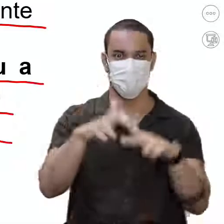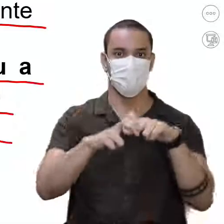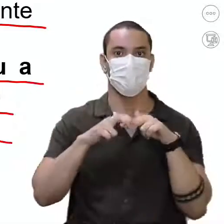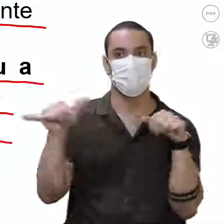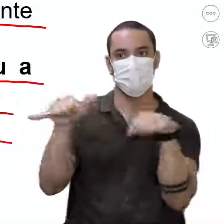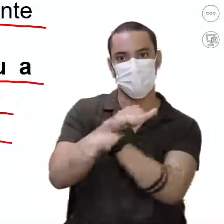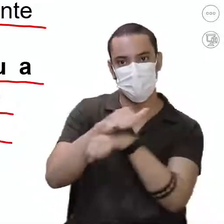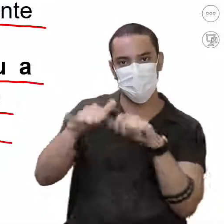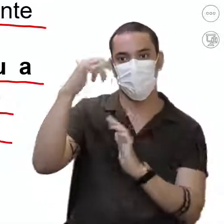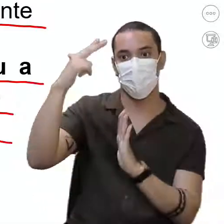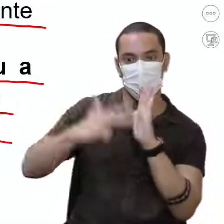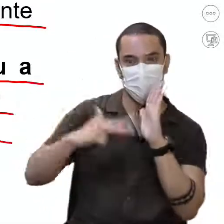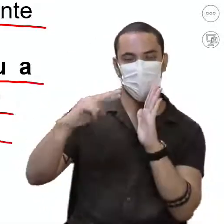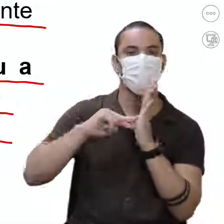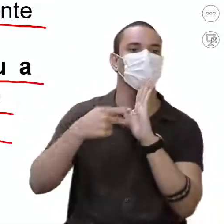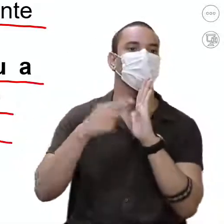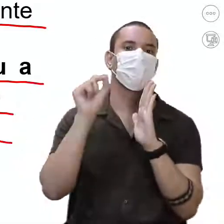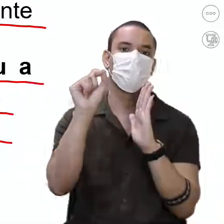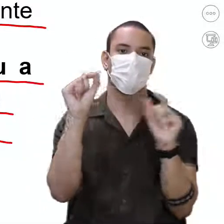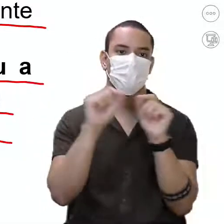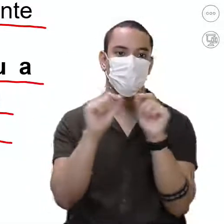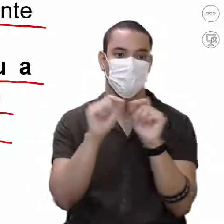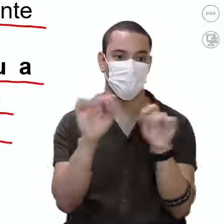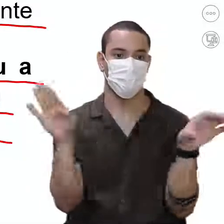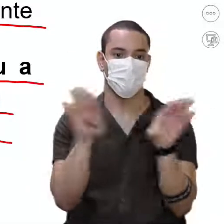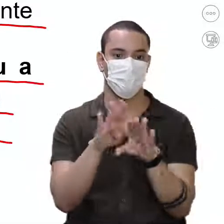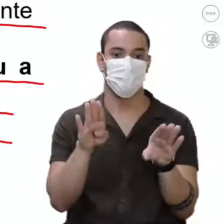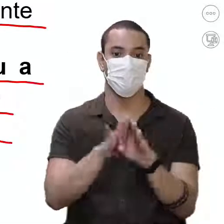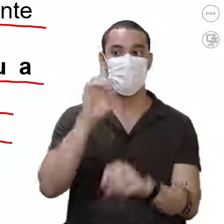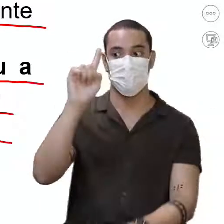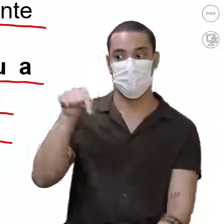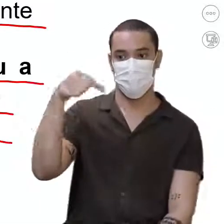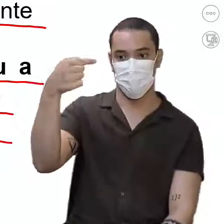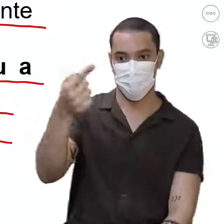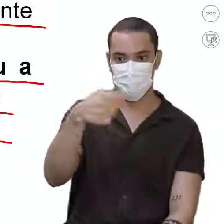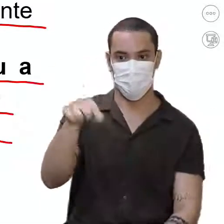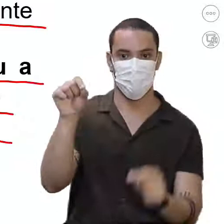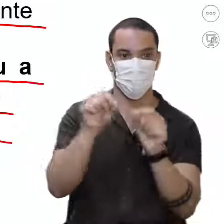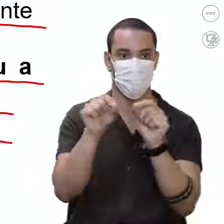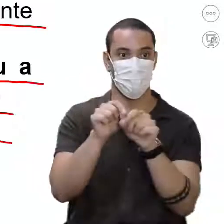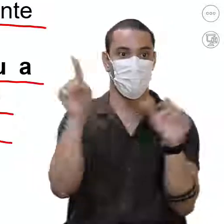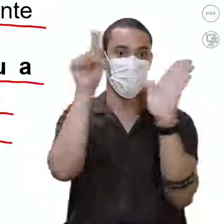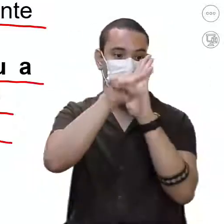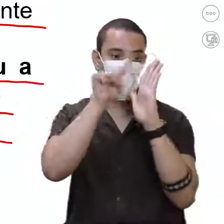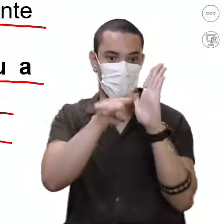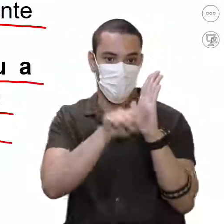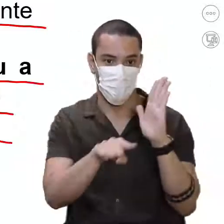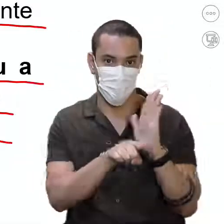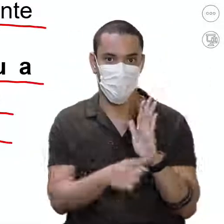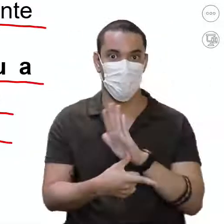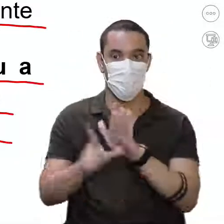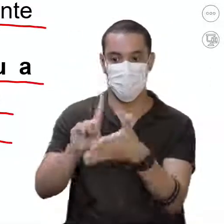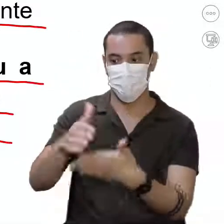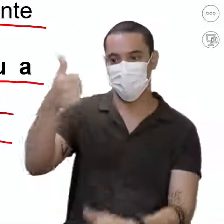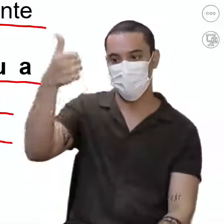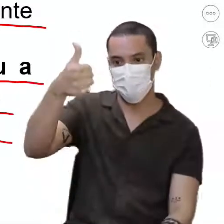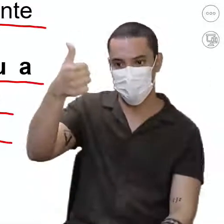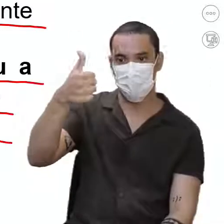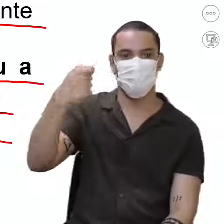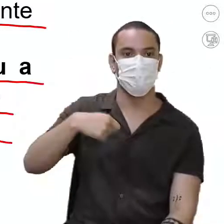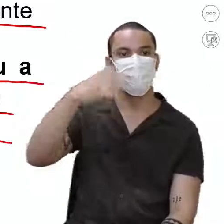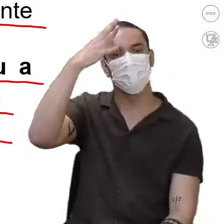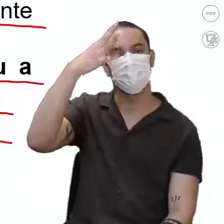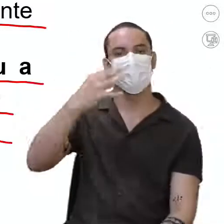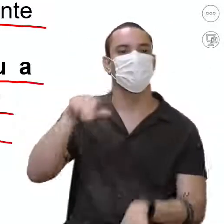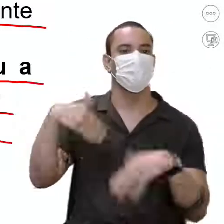Essas técnicas de leitura, elas serão feitas depois que você fizer aquelas questões do before reading. Primeiro você tem que